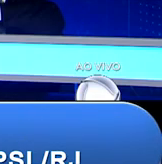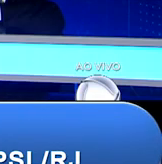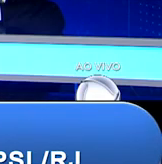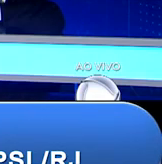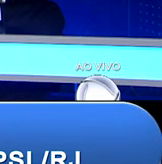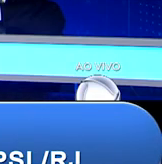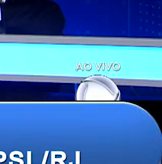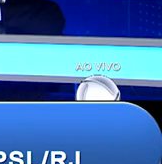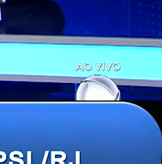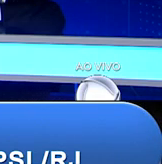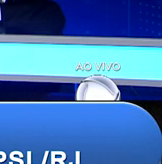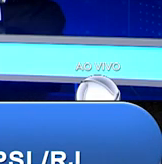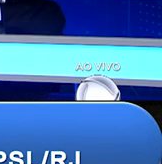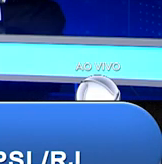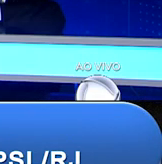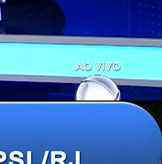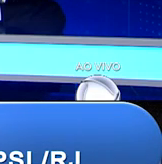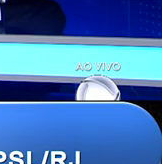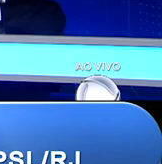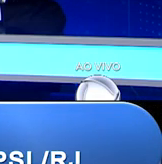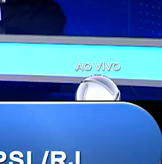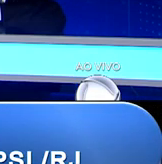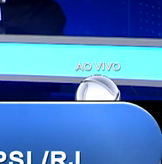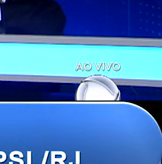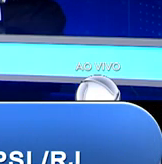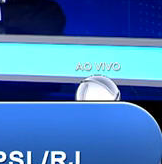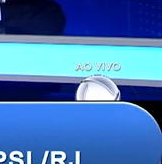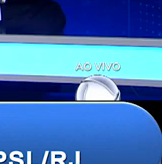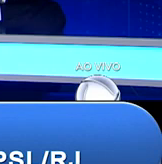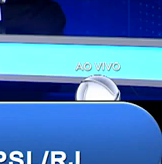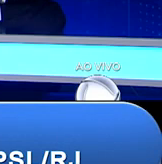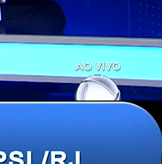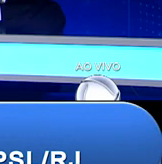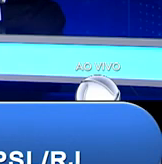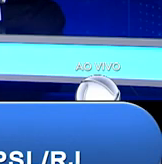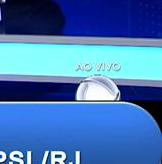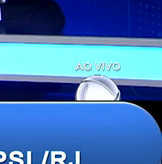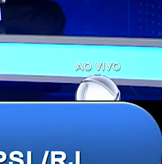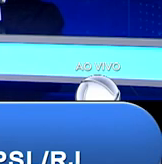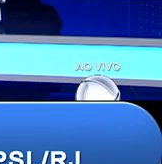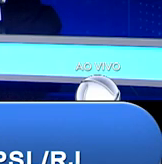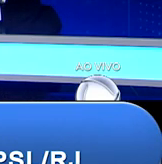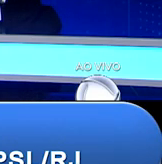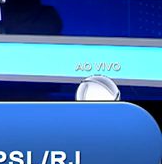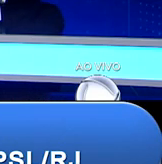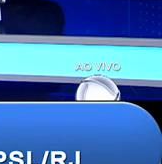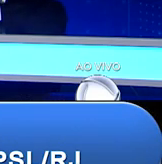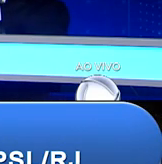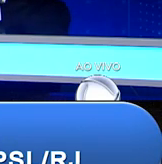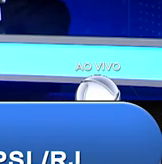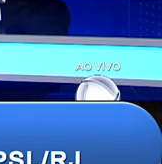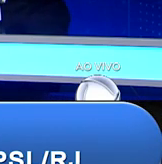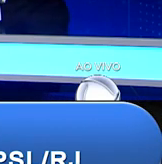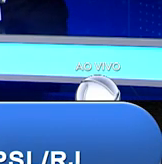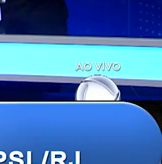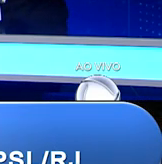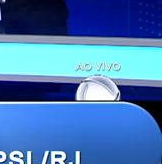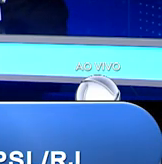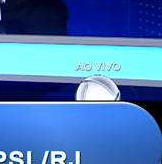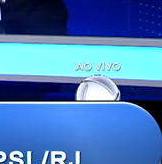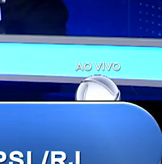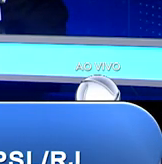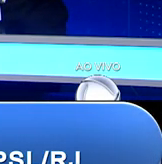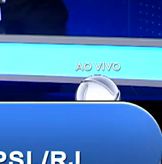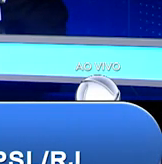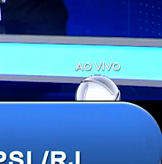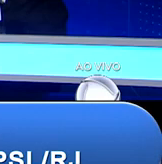para advogados do Partido dos Trabalhadores e para uma ONG do Rio de Janeiro. Mensagens encontradas no celular de um integrante